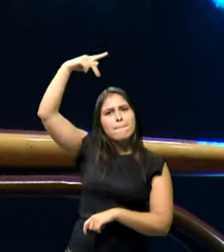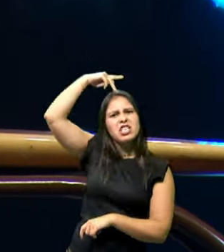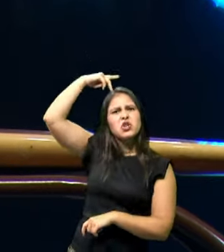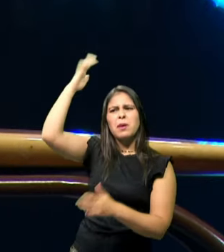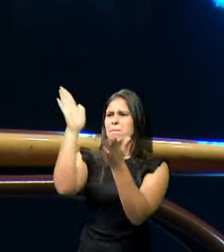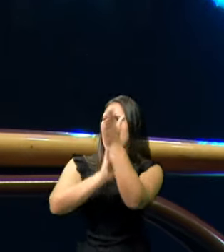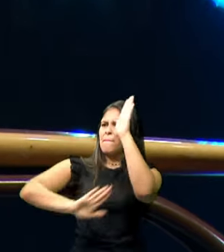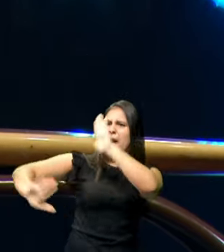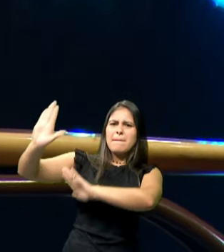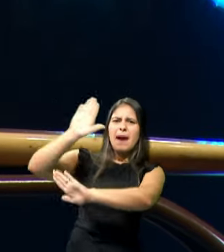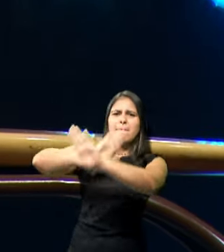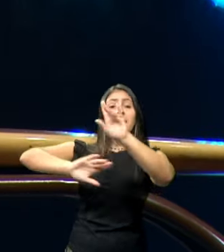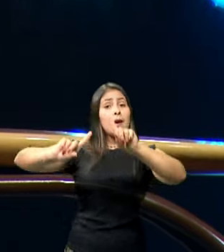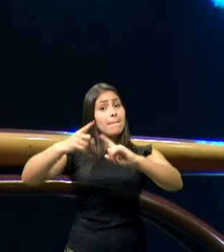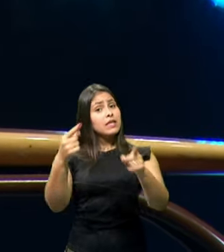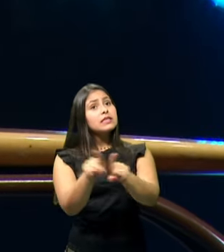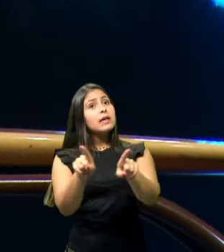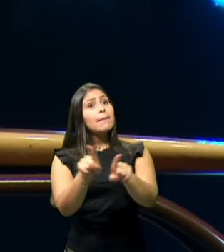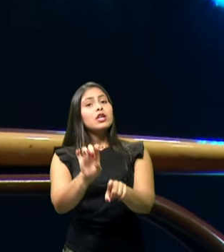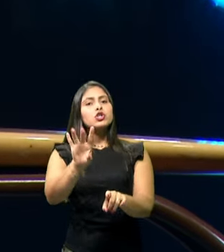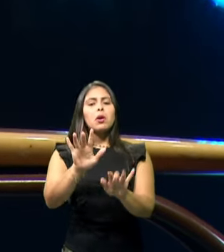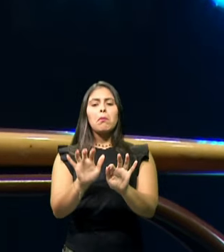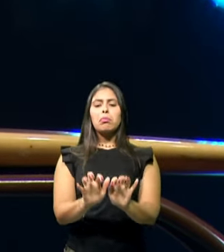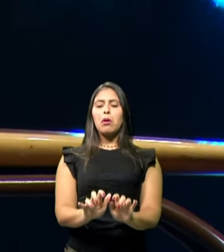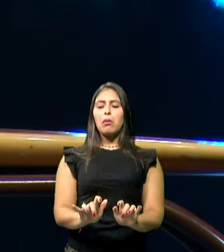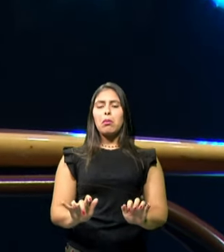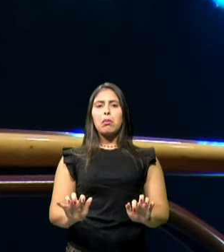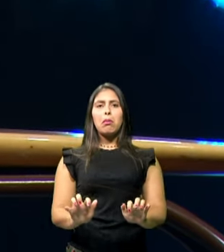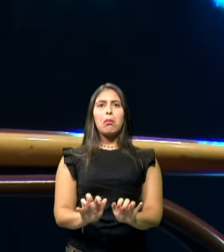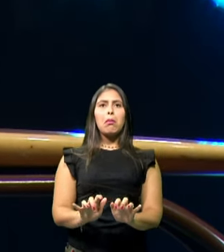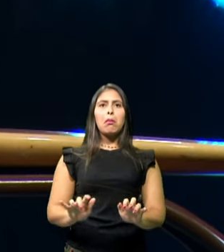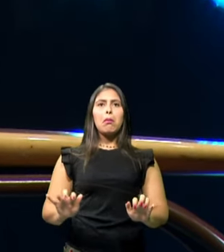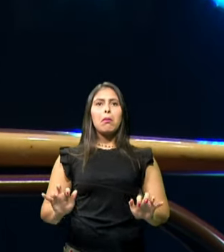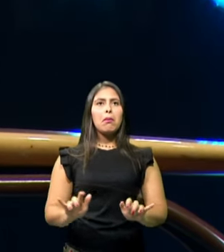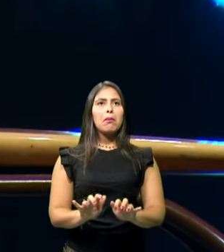aquelas igrejas, também tem que ter. Aquela que só tem o teclado.